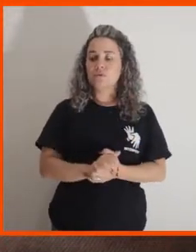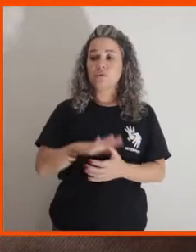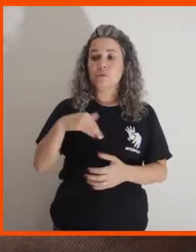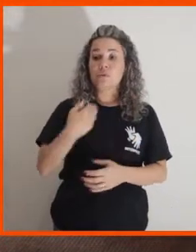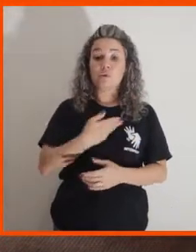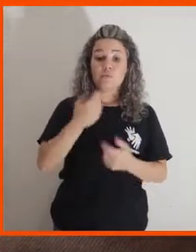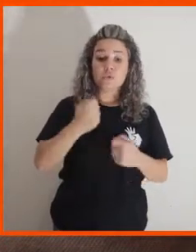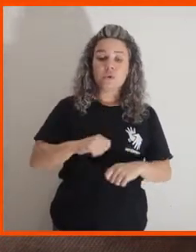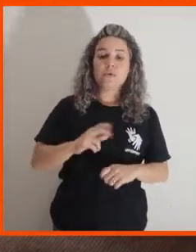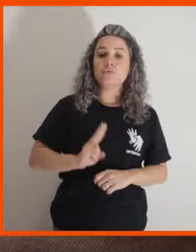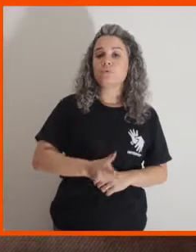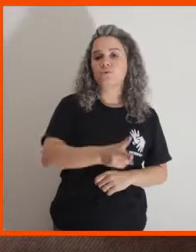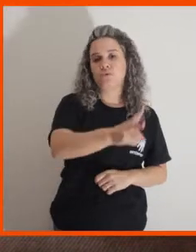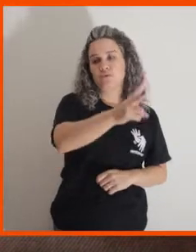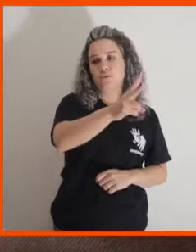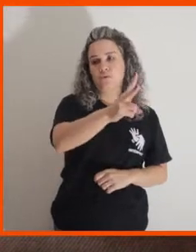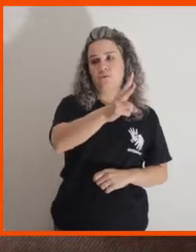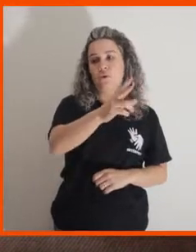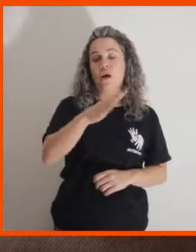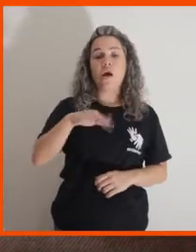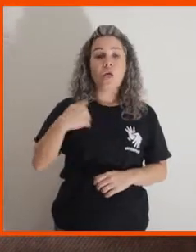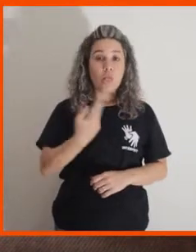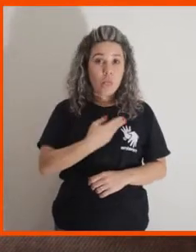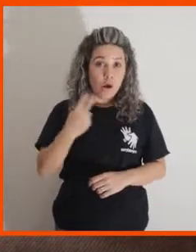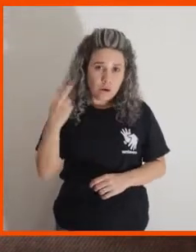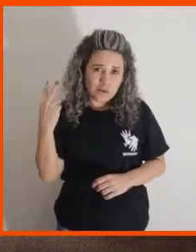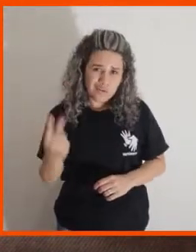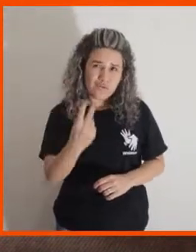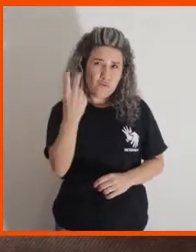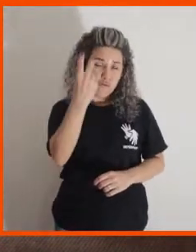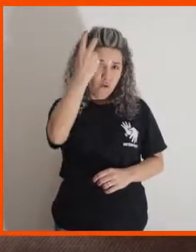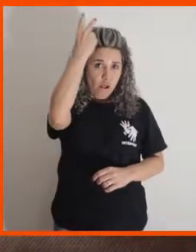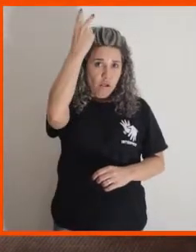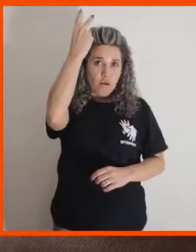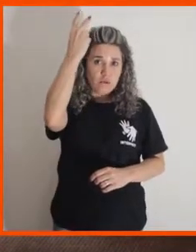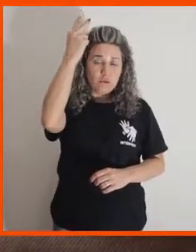não se perca, porque nós valorizamos